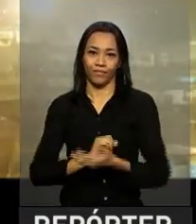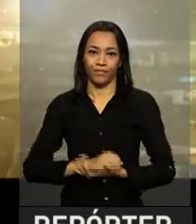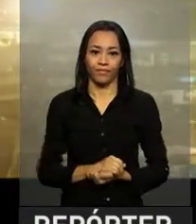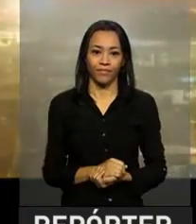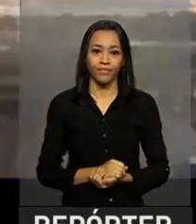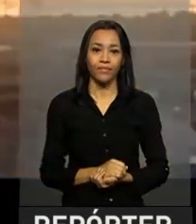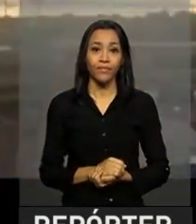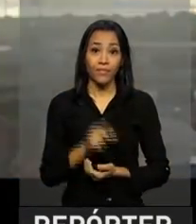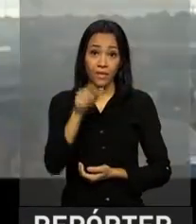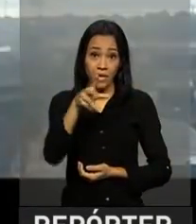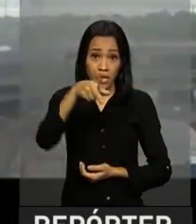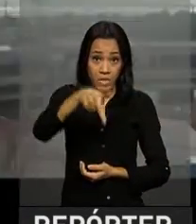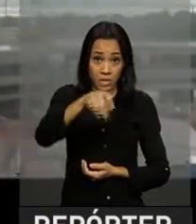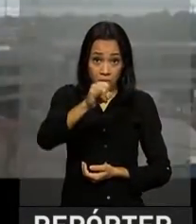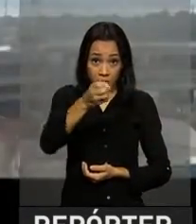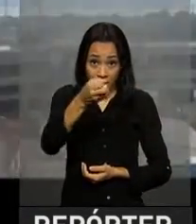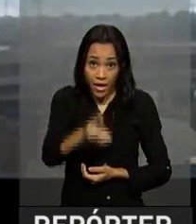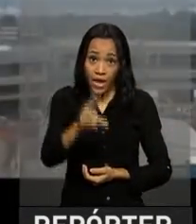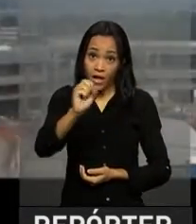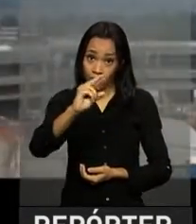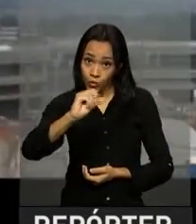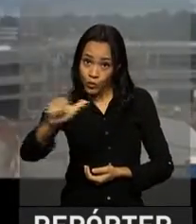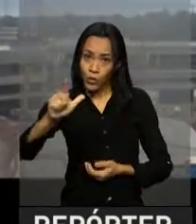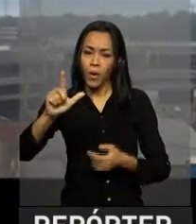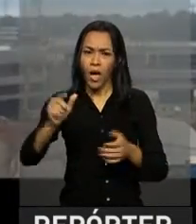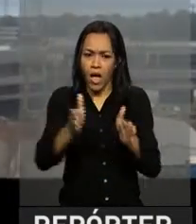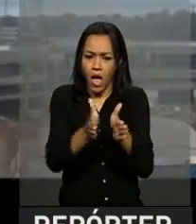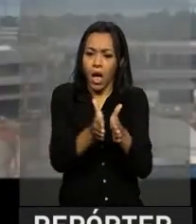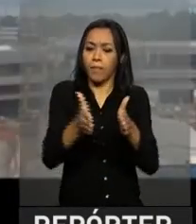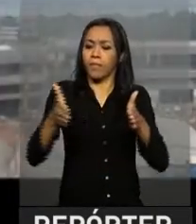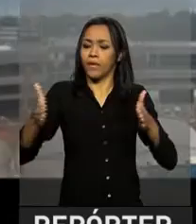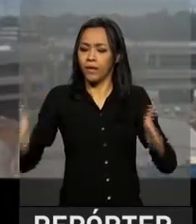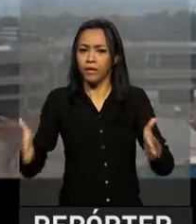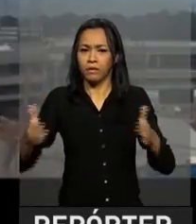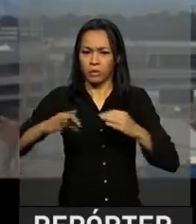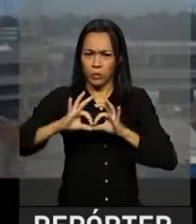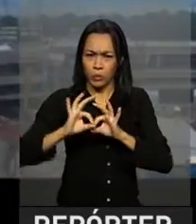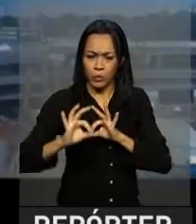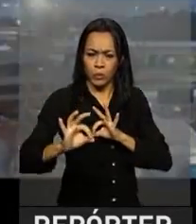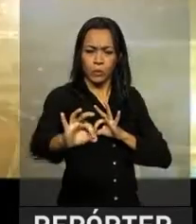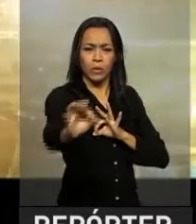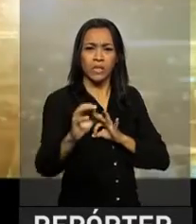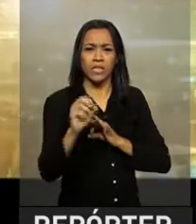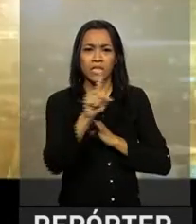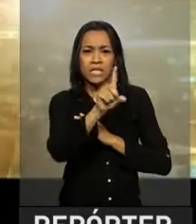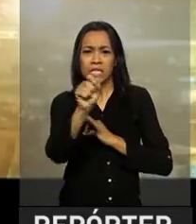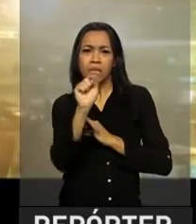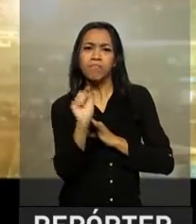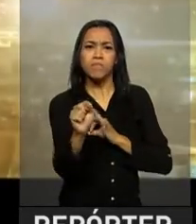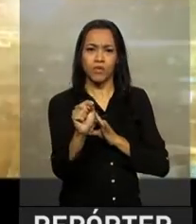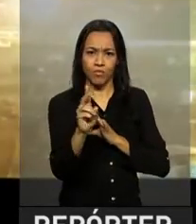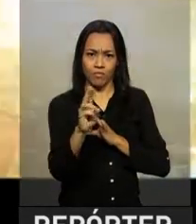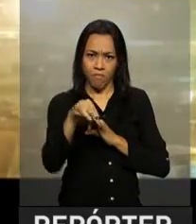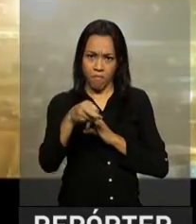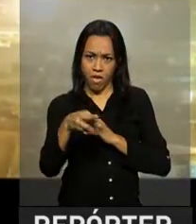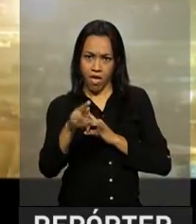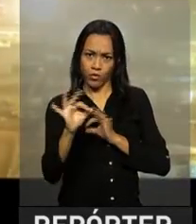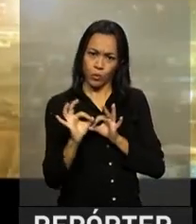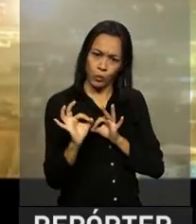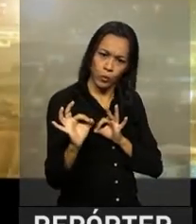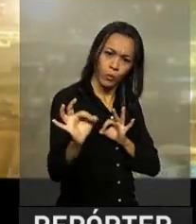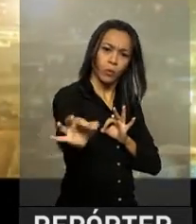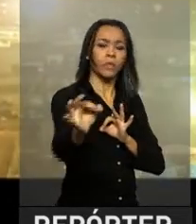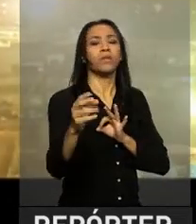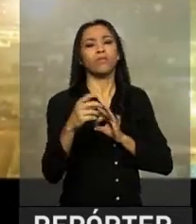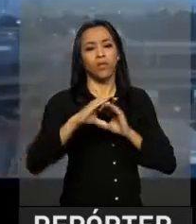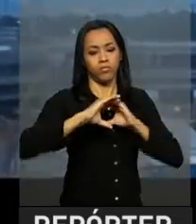O Pier Sul é uma espécie de expansão do Terminal 2 e está instalado em uma área de 100 mil metros quadrados. Foram entregues 26 novas pontes de